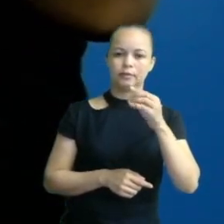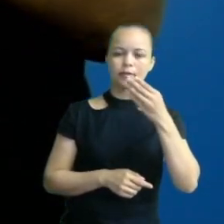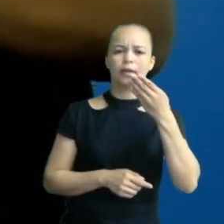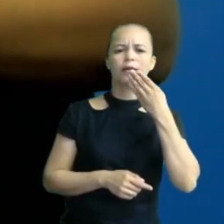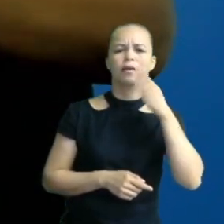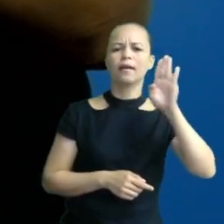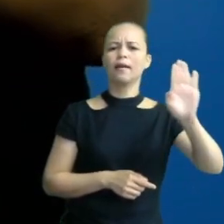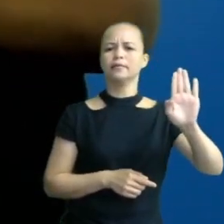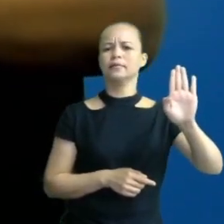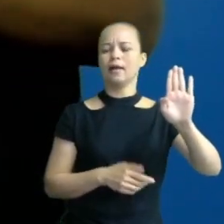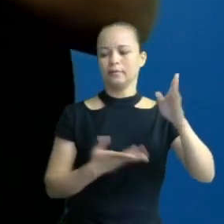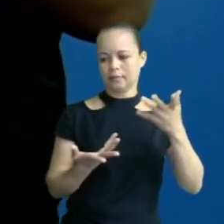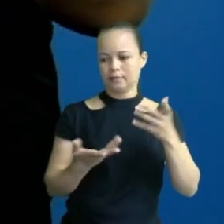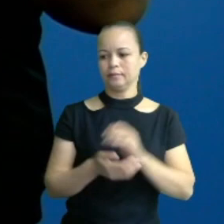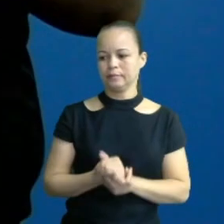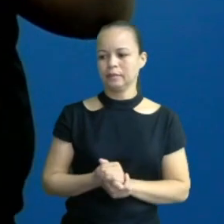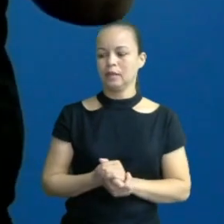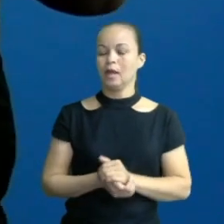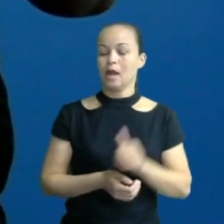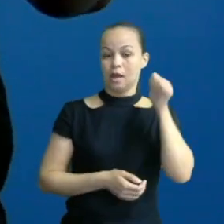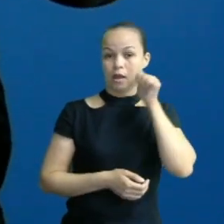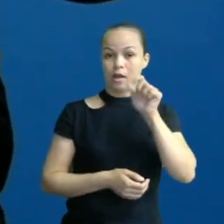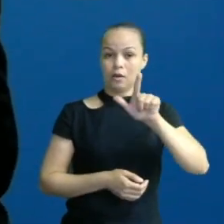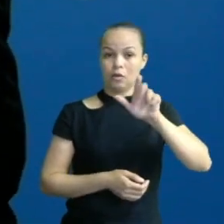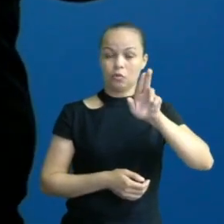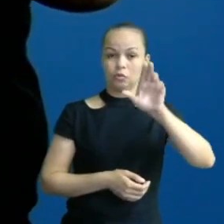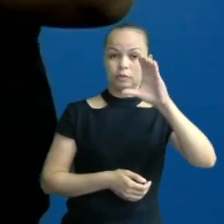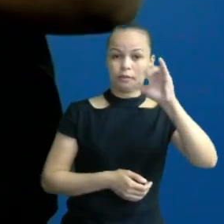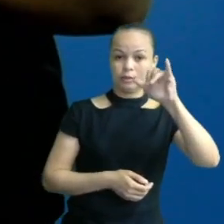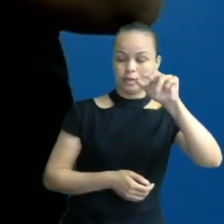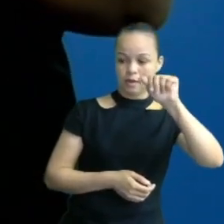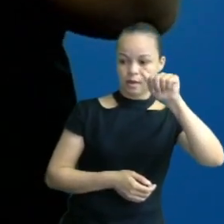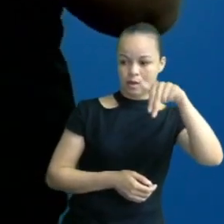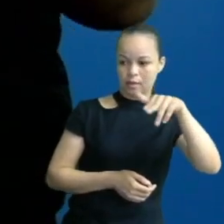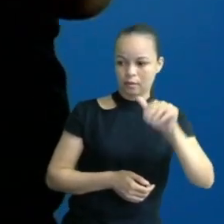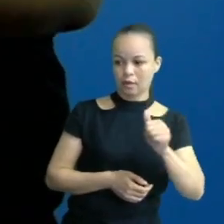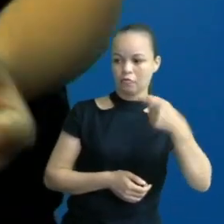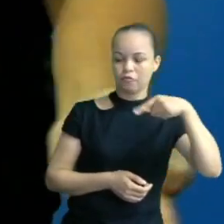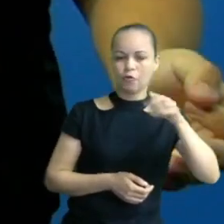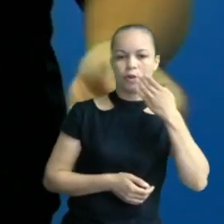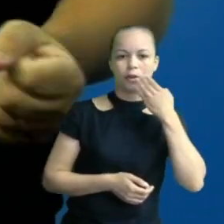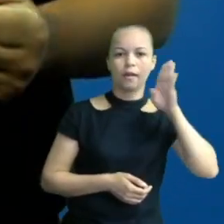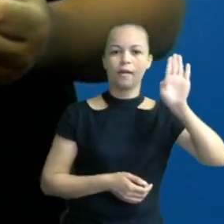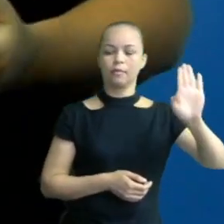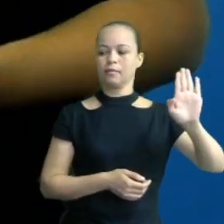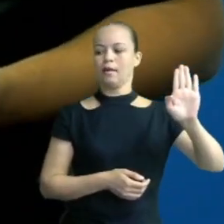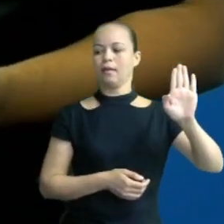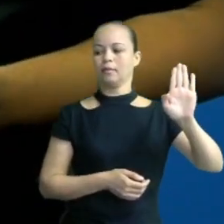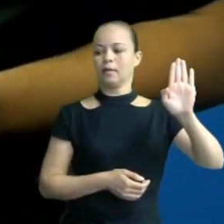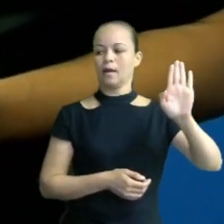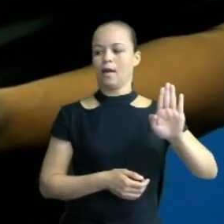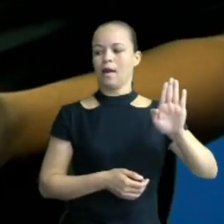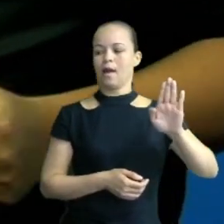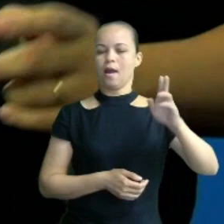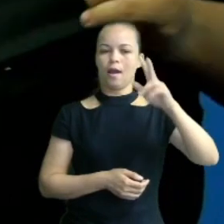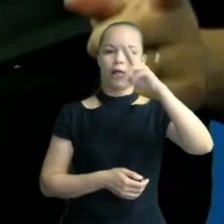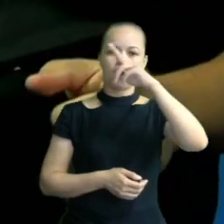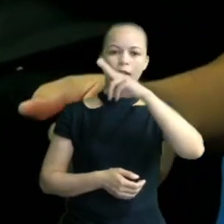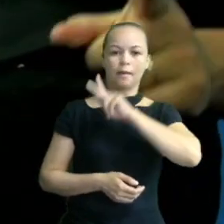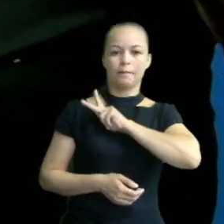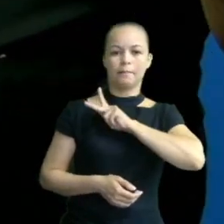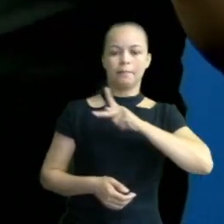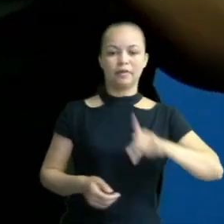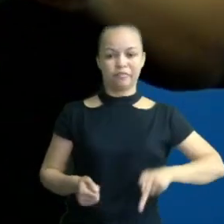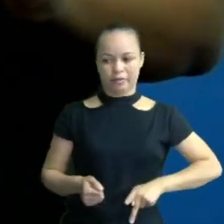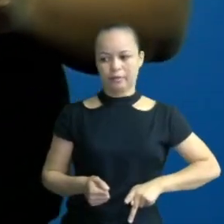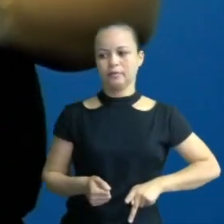Novamente, prefeita é um substantivo feminino, uma palavra feminina. Devo utilizar, professor?